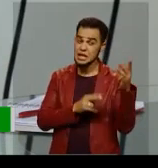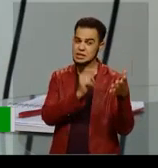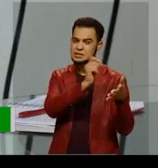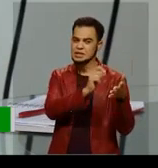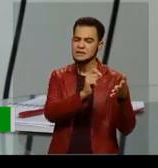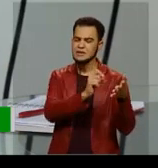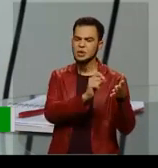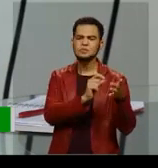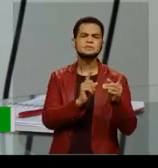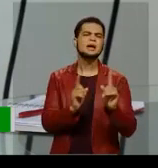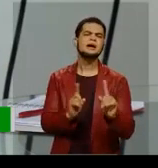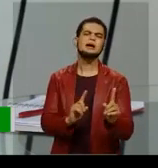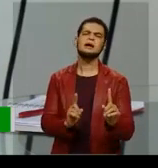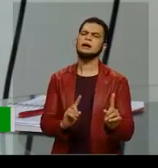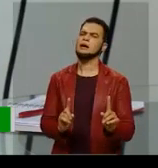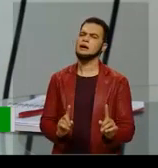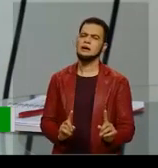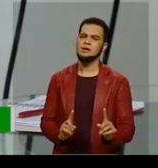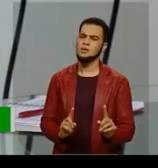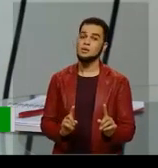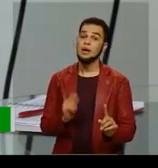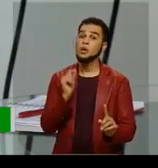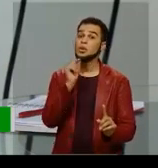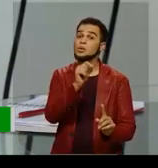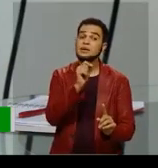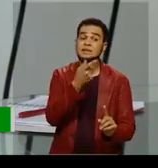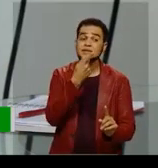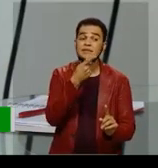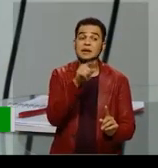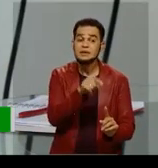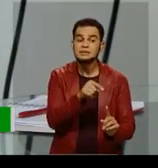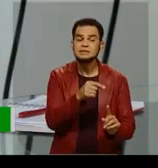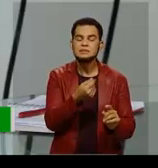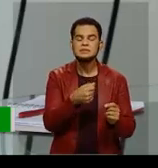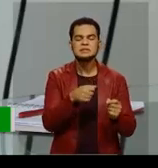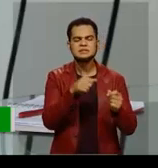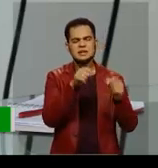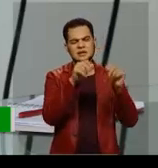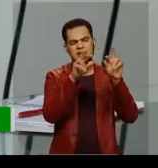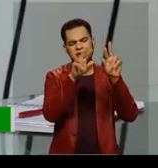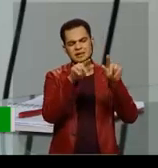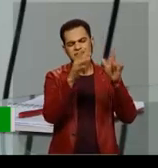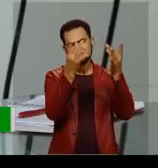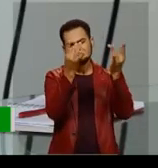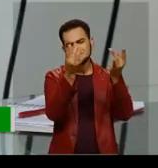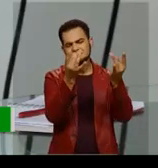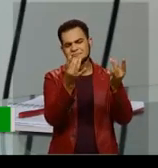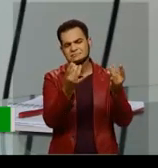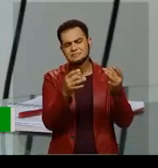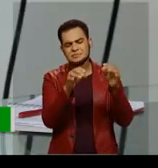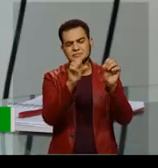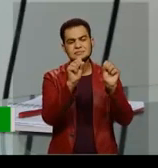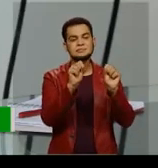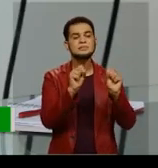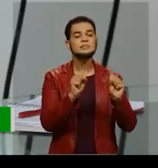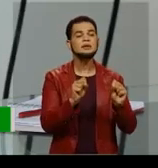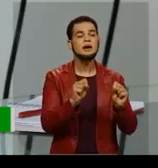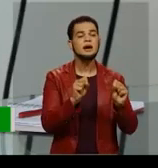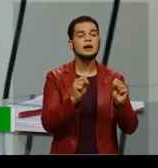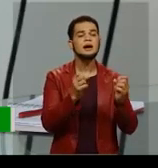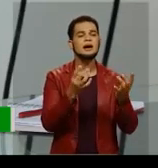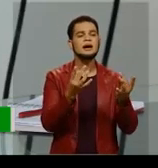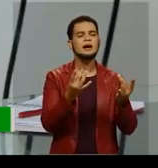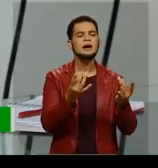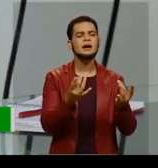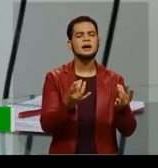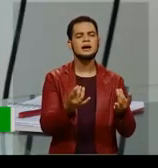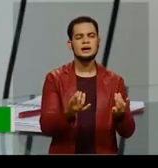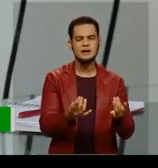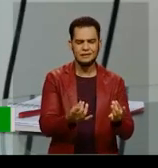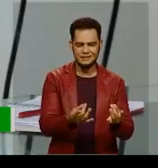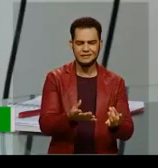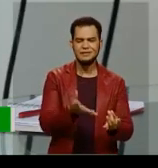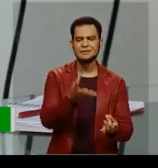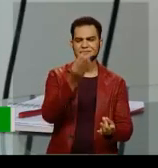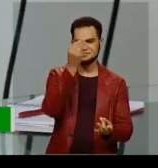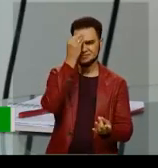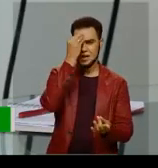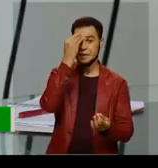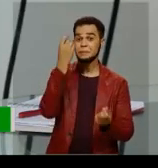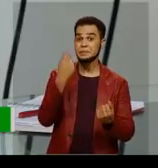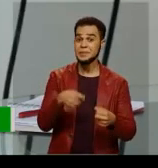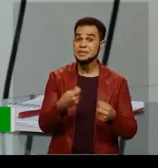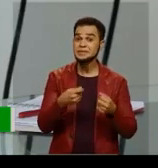texto, né? Então, isso que é interpretar. Então, é muito legal e você precisa de ter esse olhar e de ter